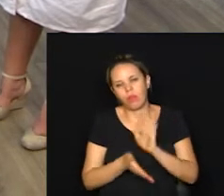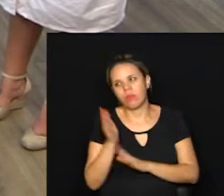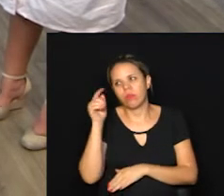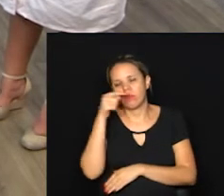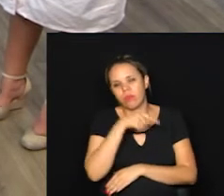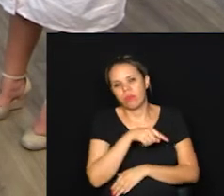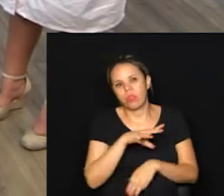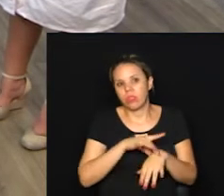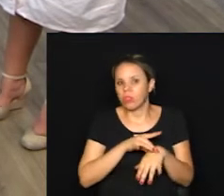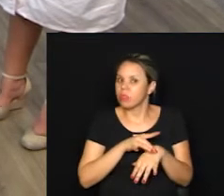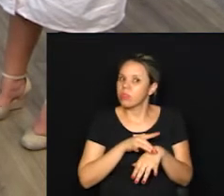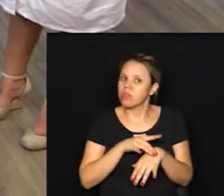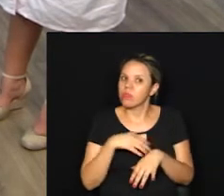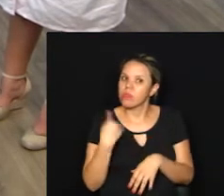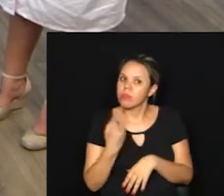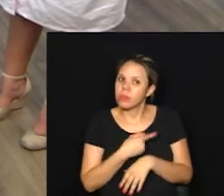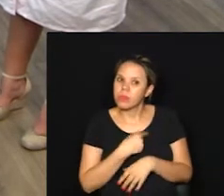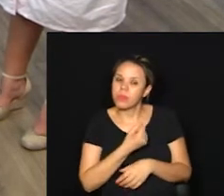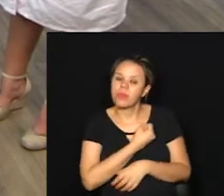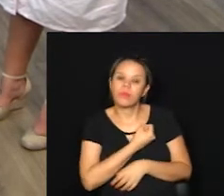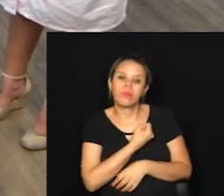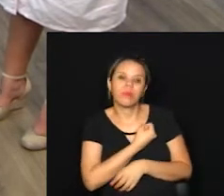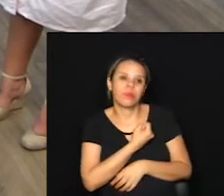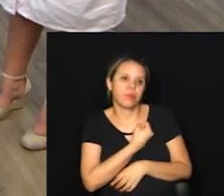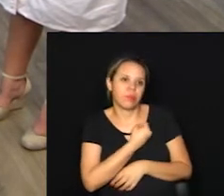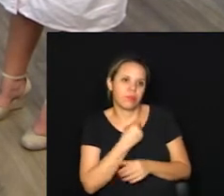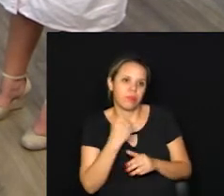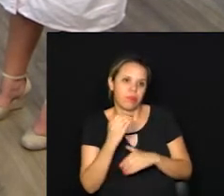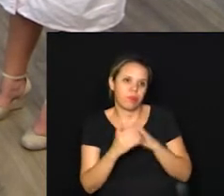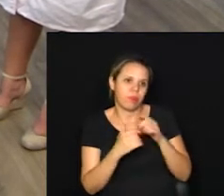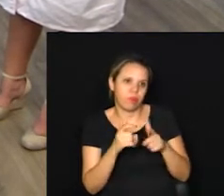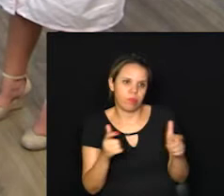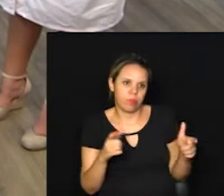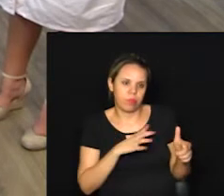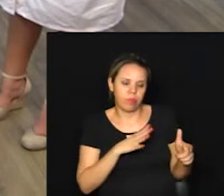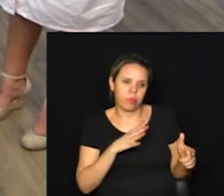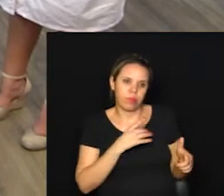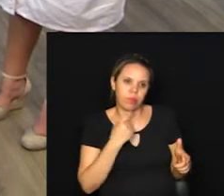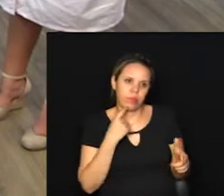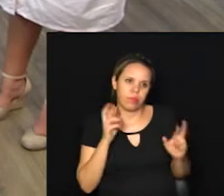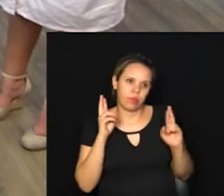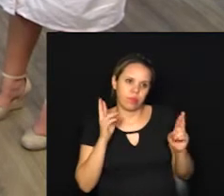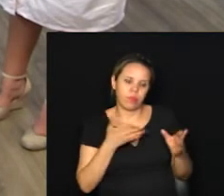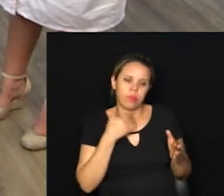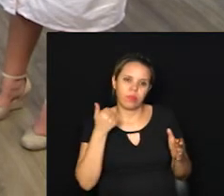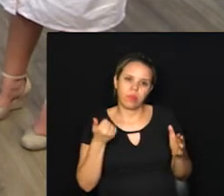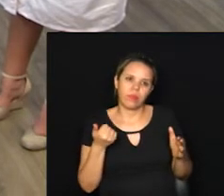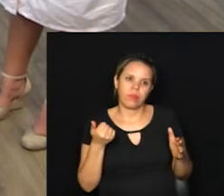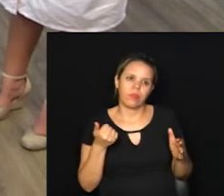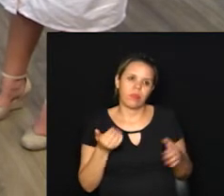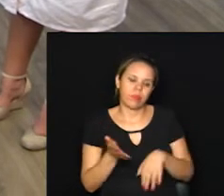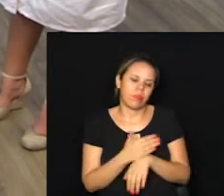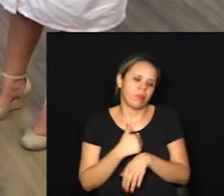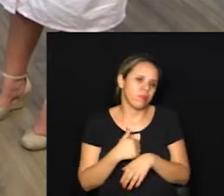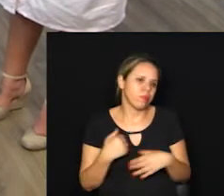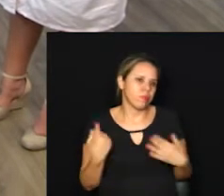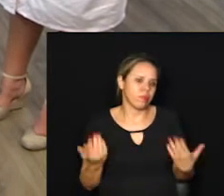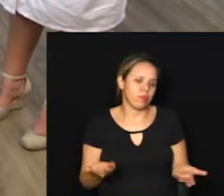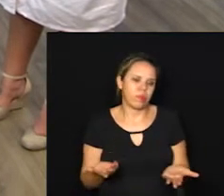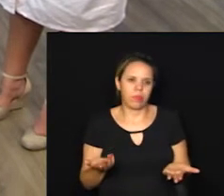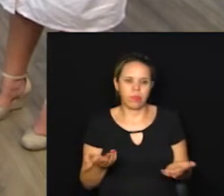a doença, nós estamos com números avançando aqui na cidade de Campinas. A gente espera que melhore o cenário quanto antes.